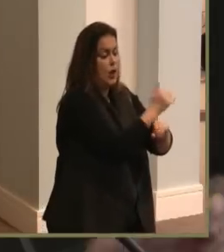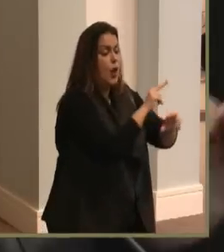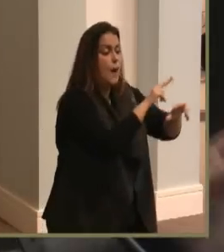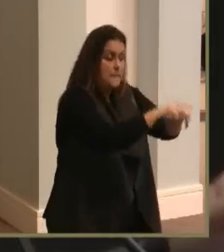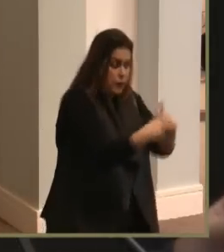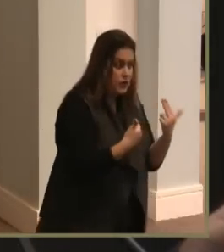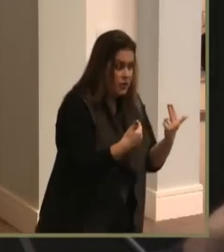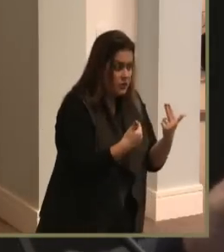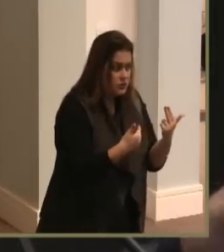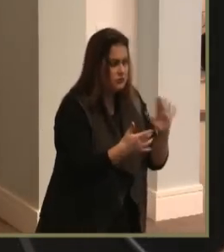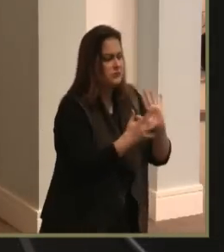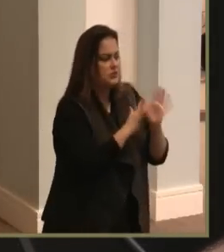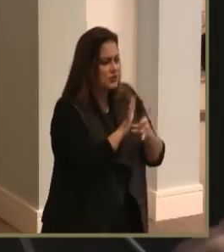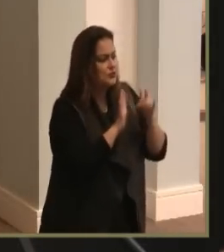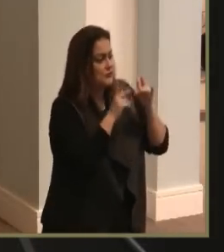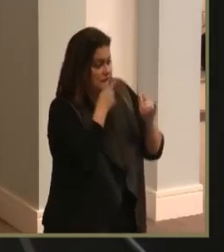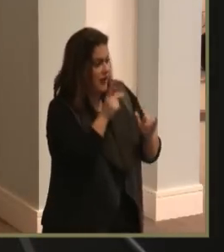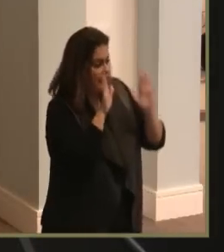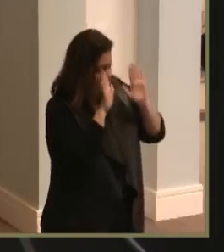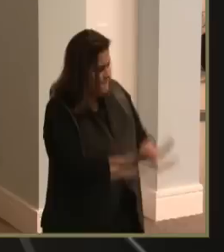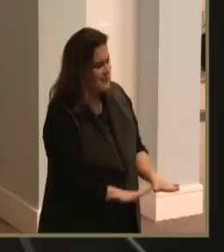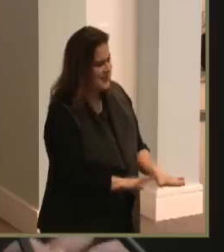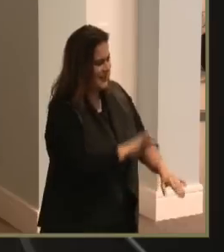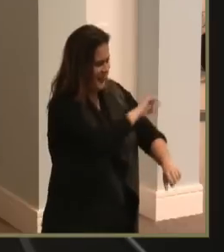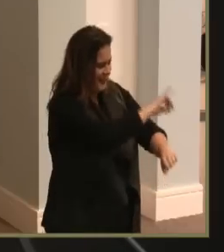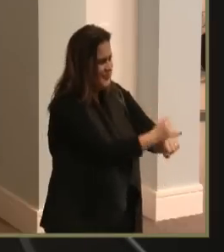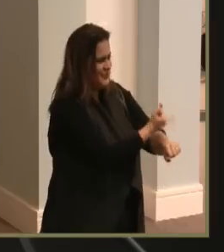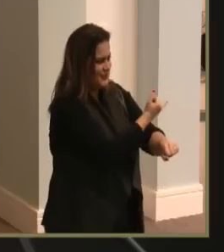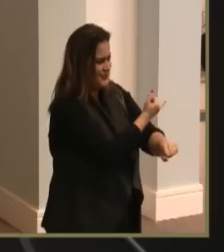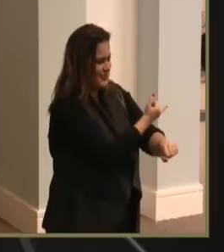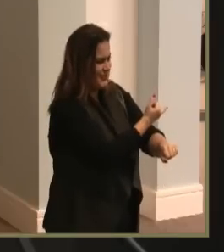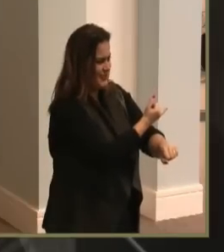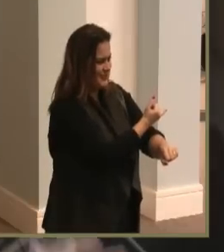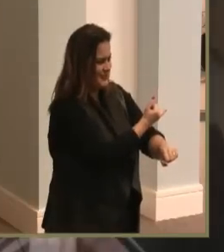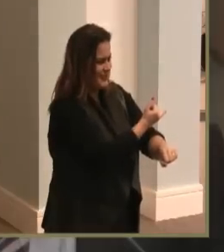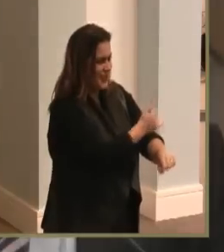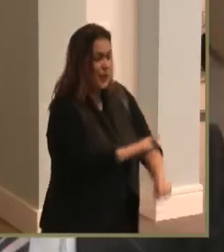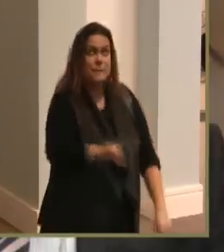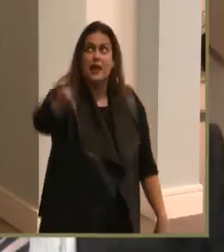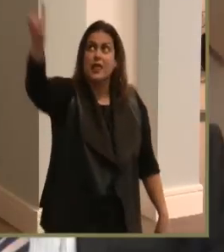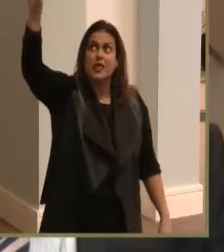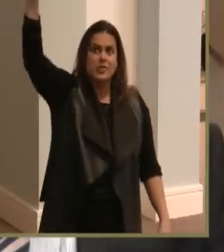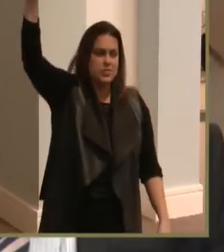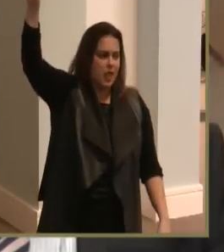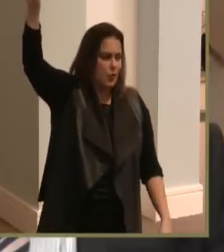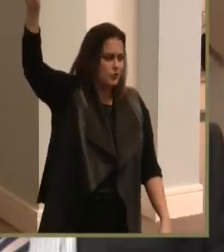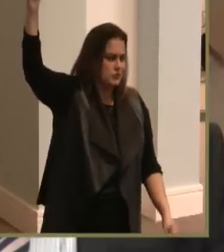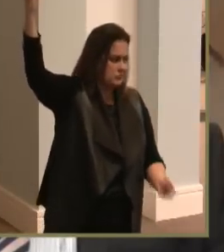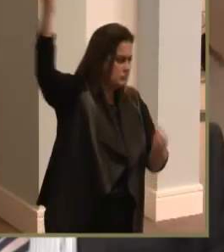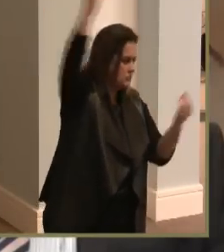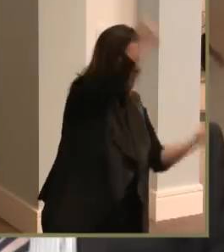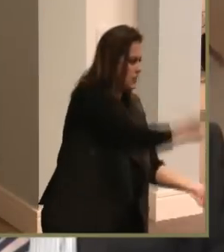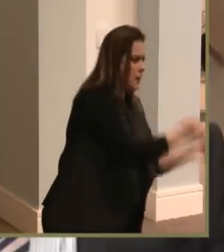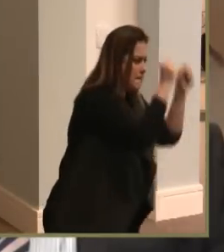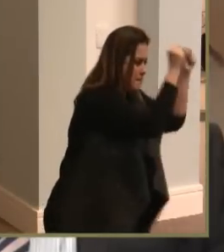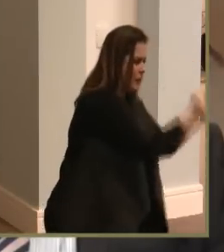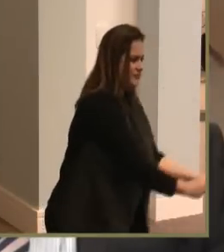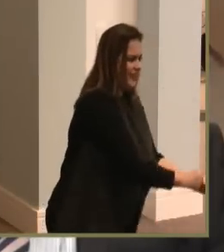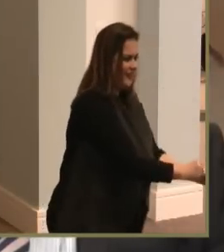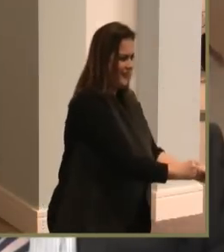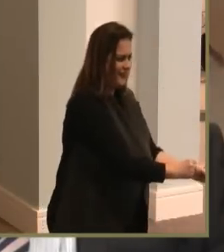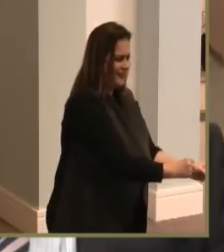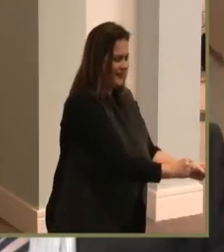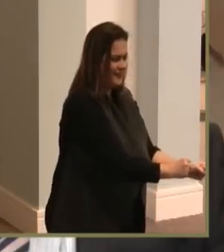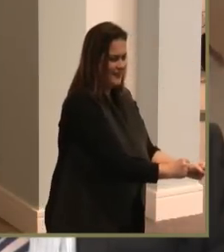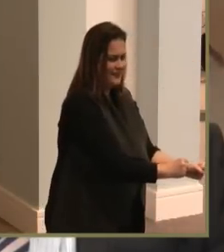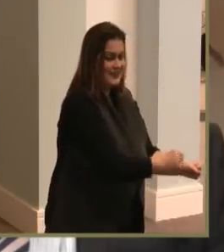fala, permanecei, ficai em Jerusalém para que do alto sejais revestidos de poder. Se nós queremos